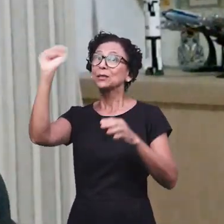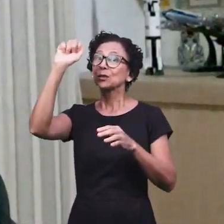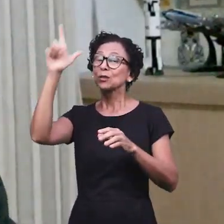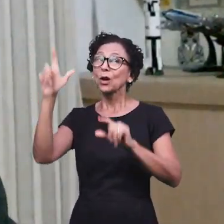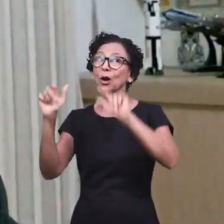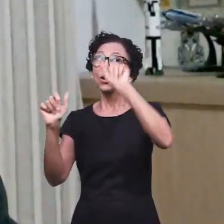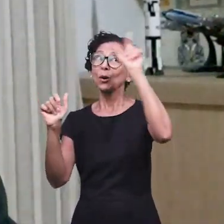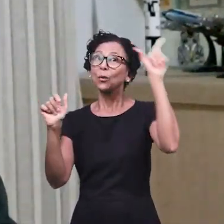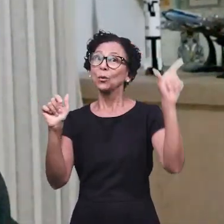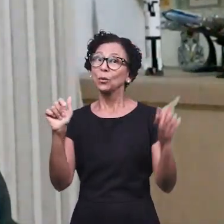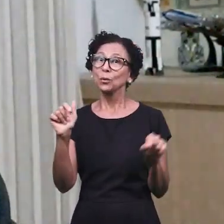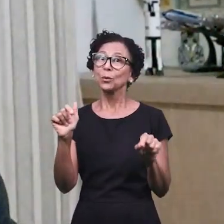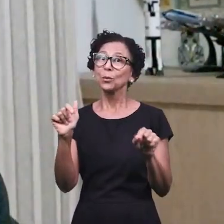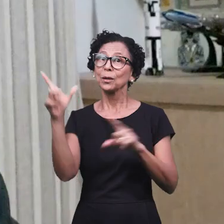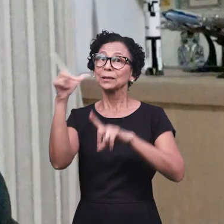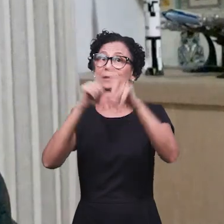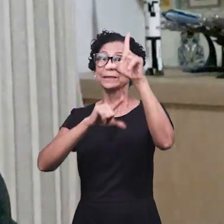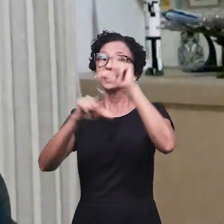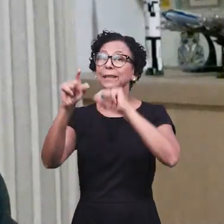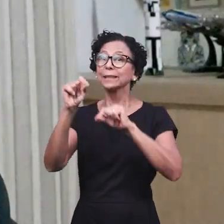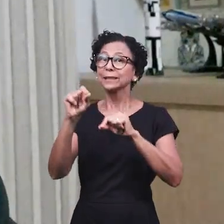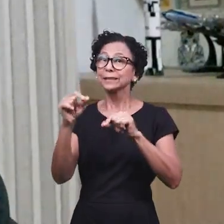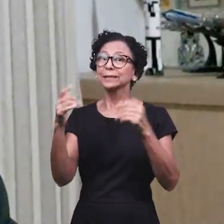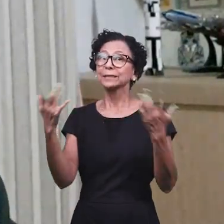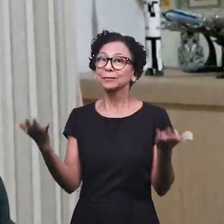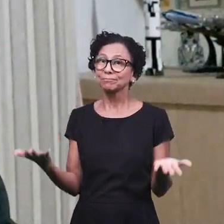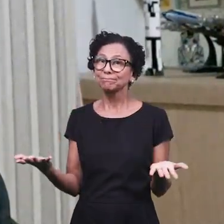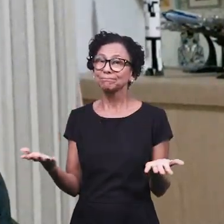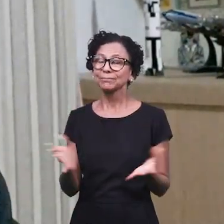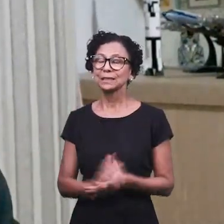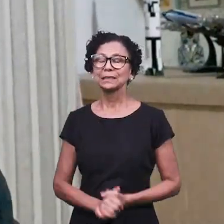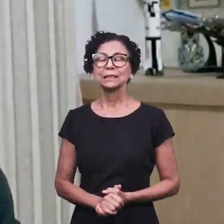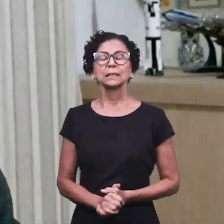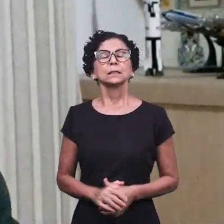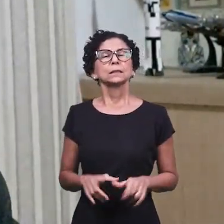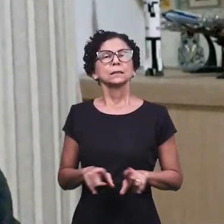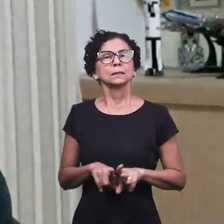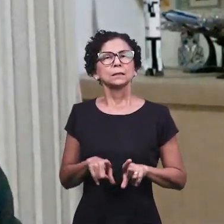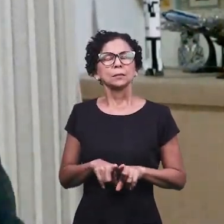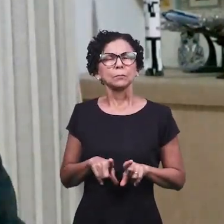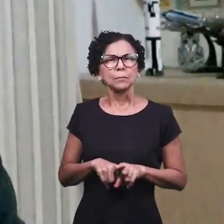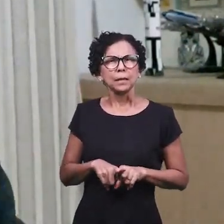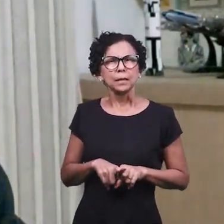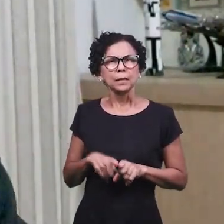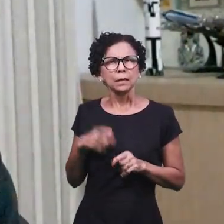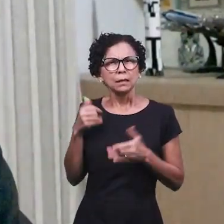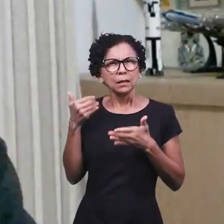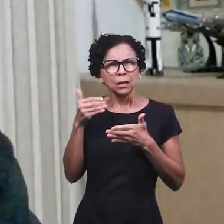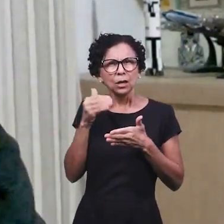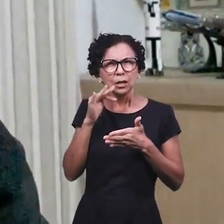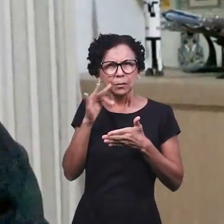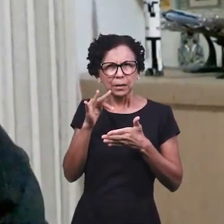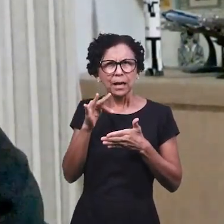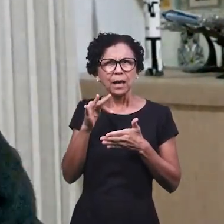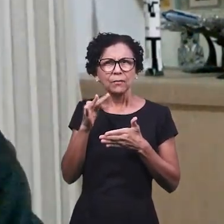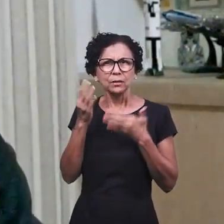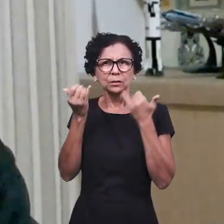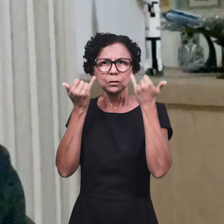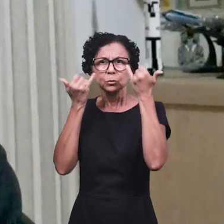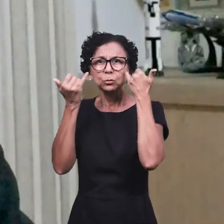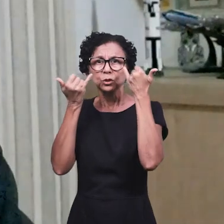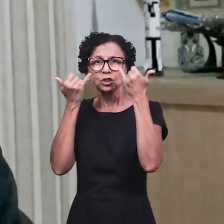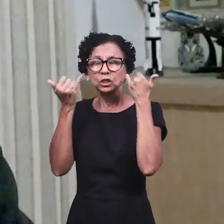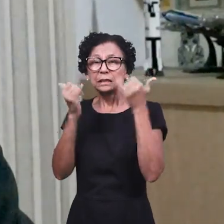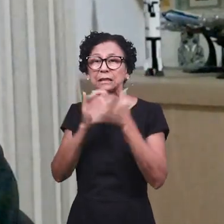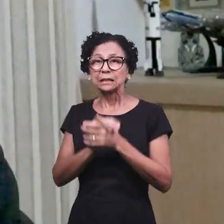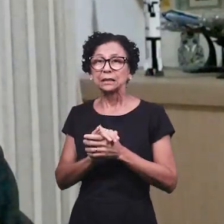no céu, que para nós são sinais proféticos. E, mais recentemente, nós temos notícias de